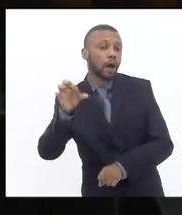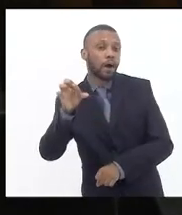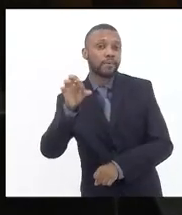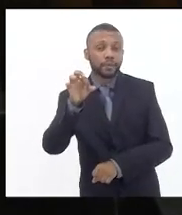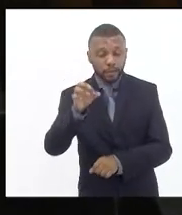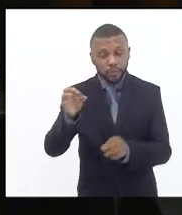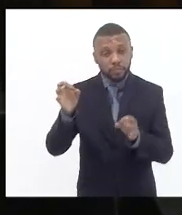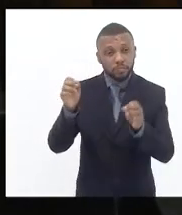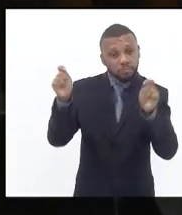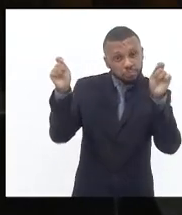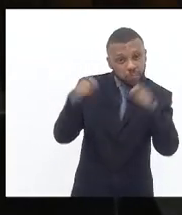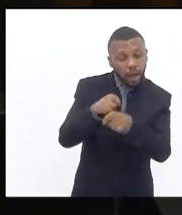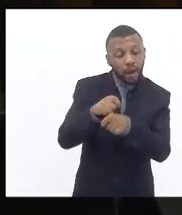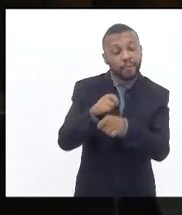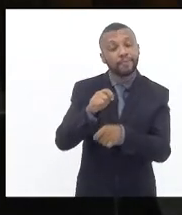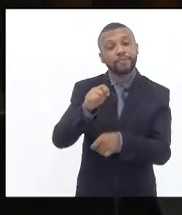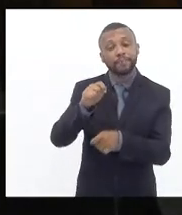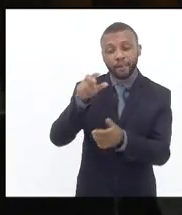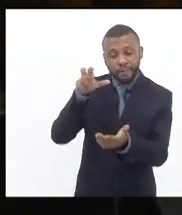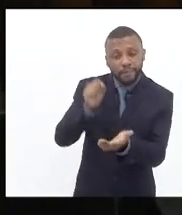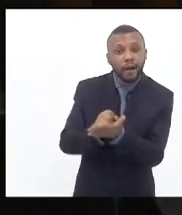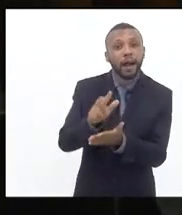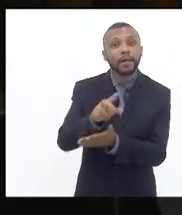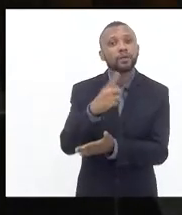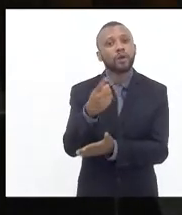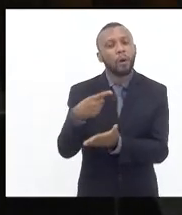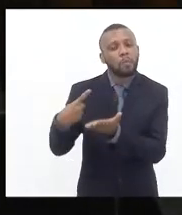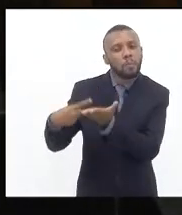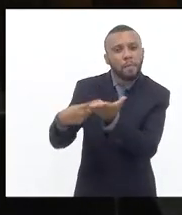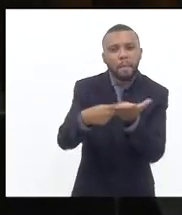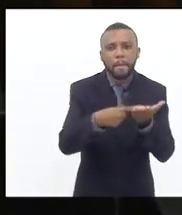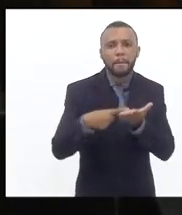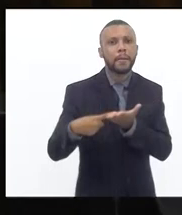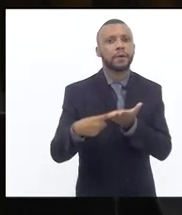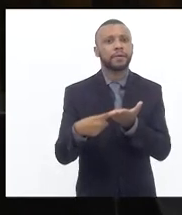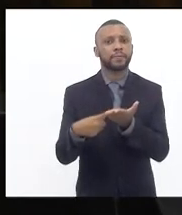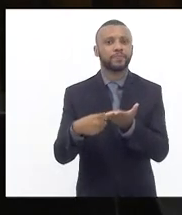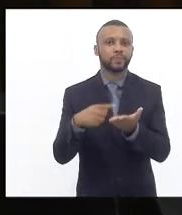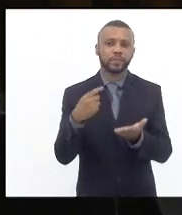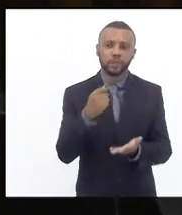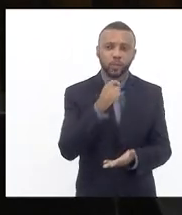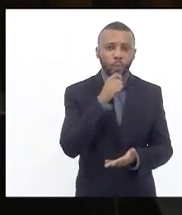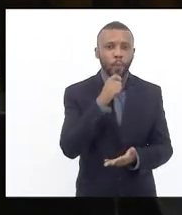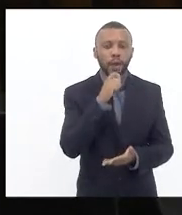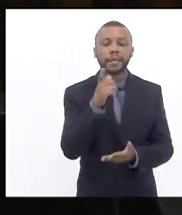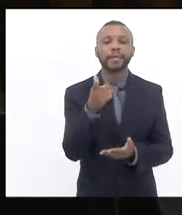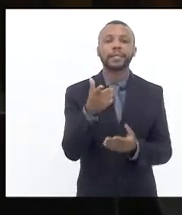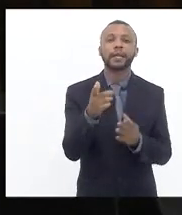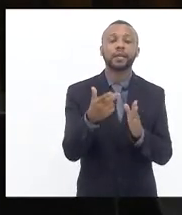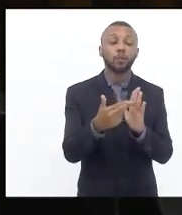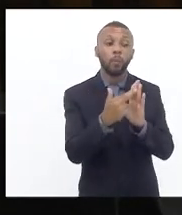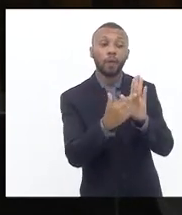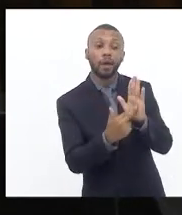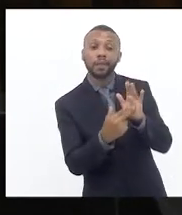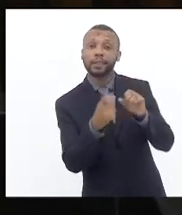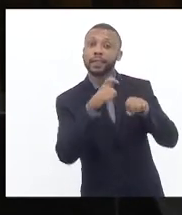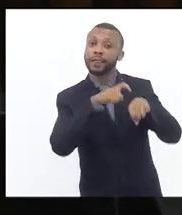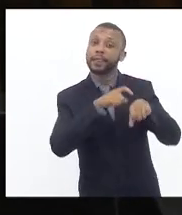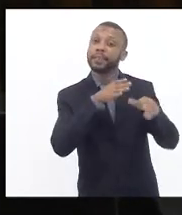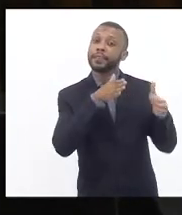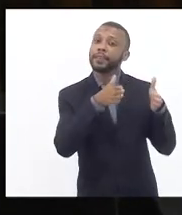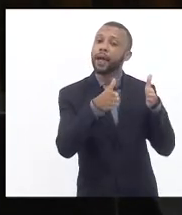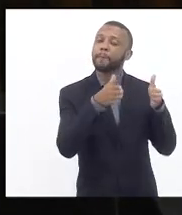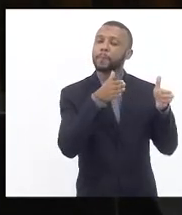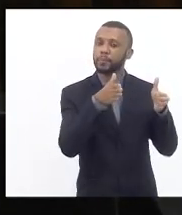válida que a gente possa estabelecer aqui que não tenha nenhum critério temporal para